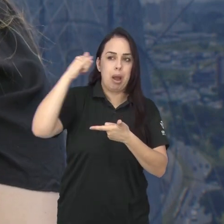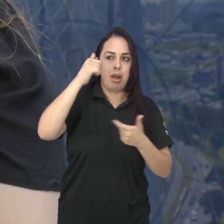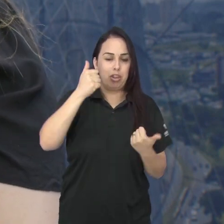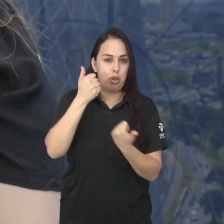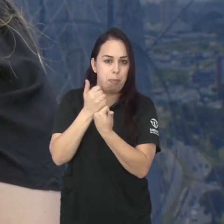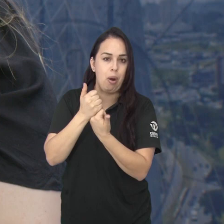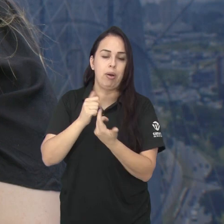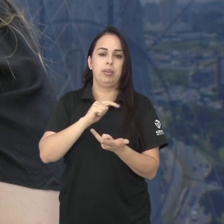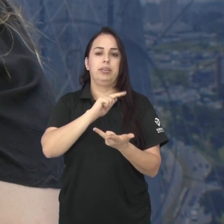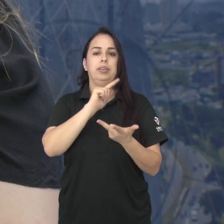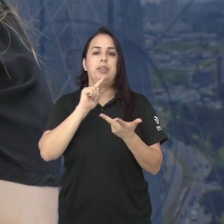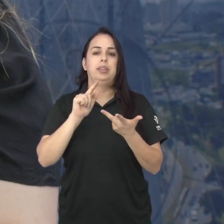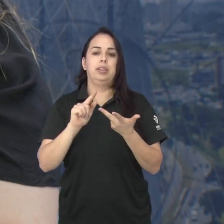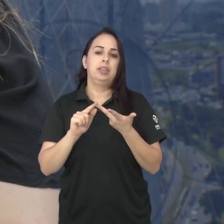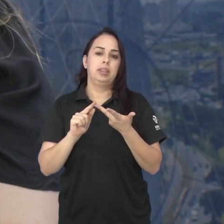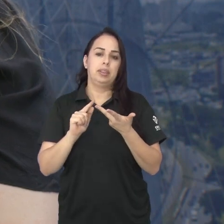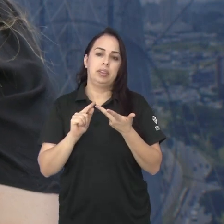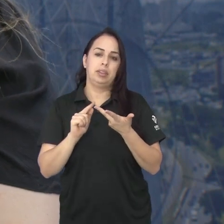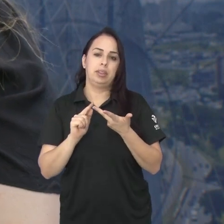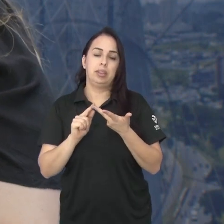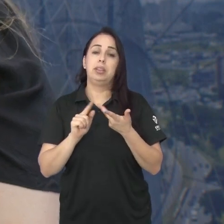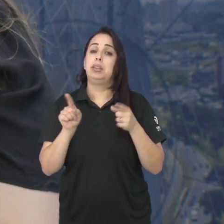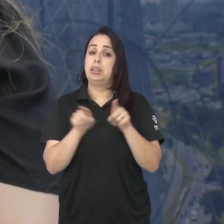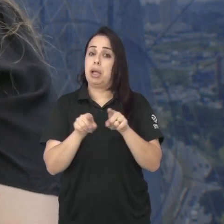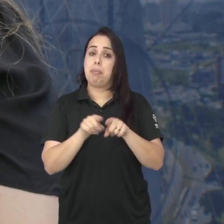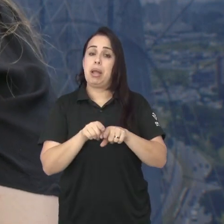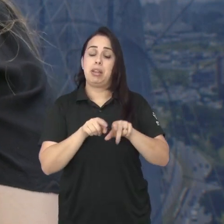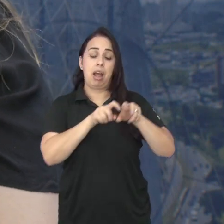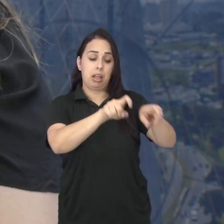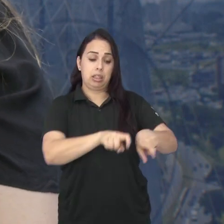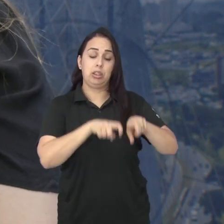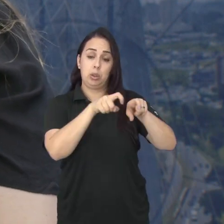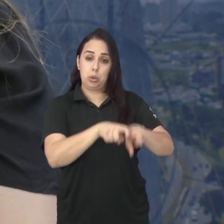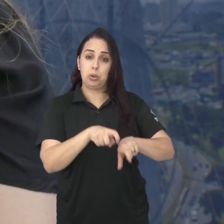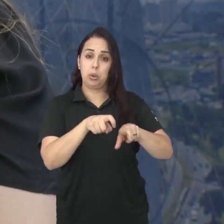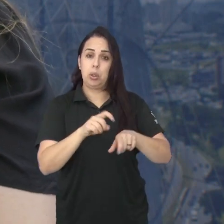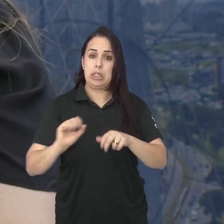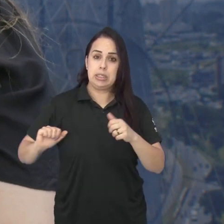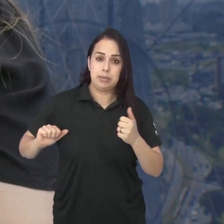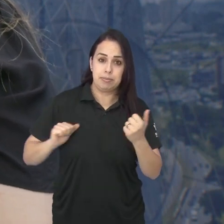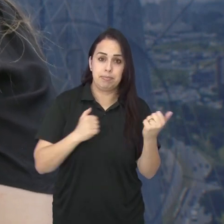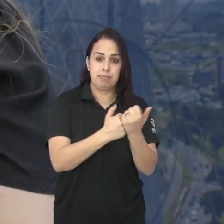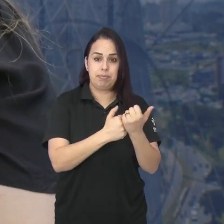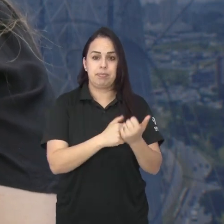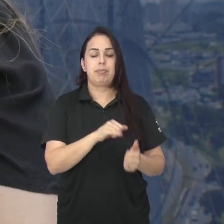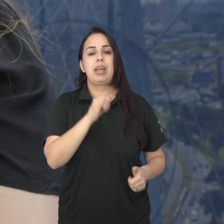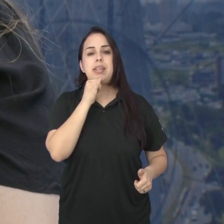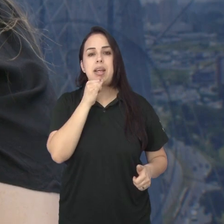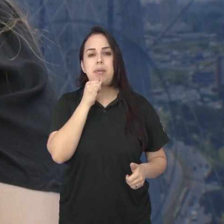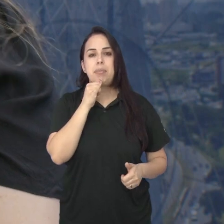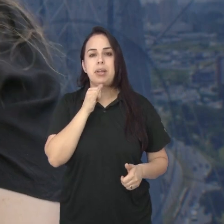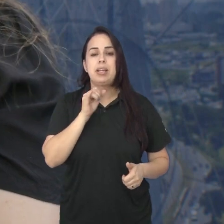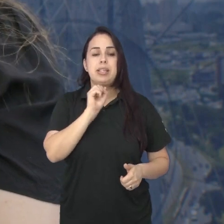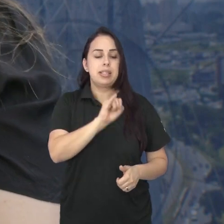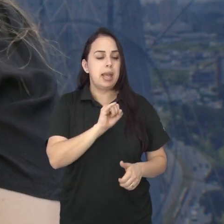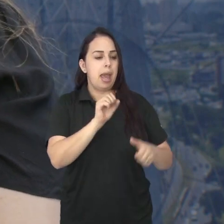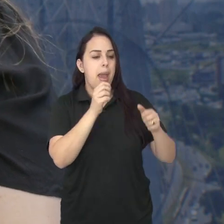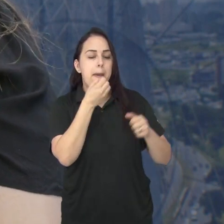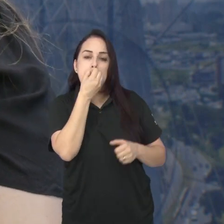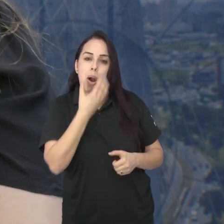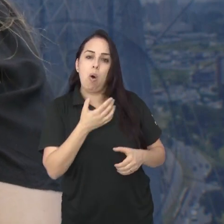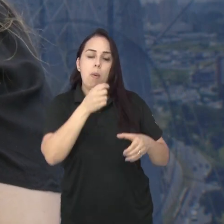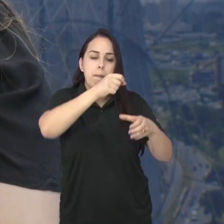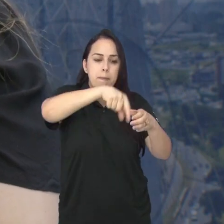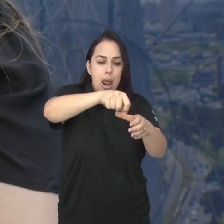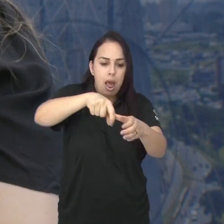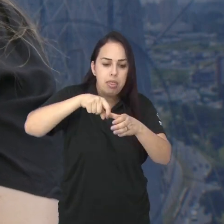Também tem a aplicabilidade dele numa agricultura, por exemplo. Então, se você está em época de safra, você